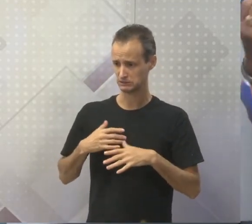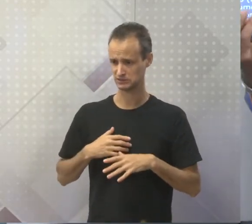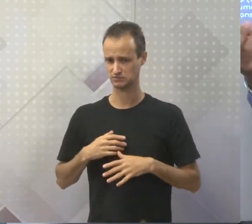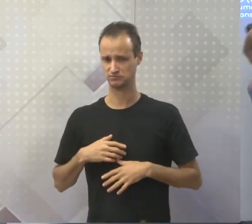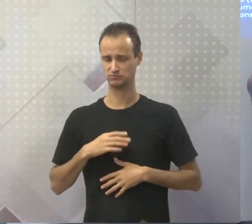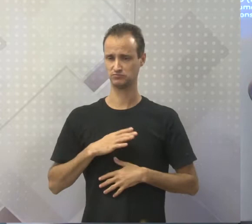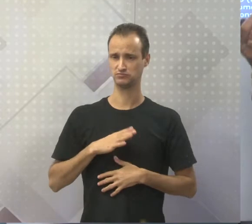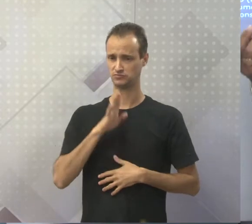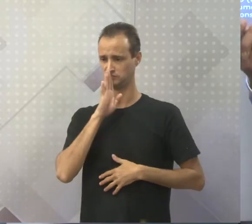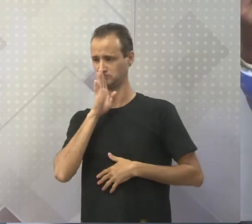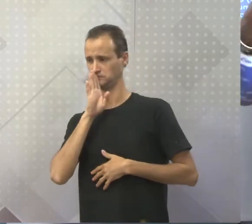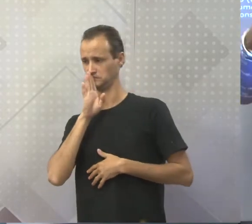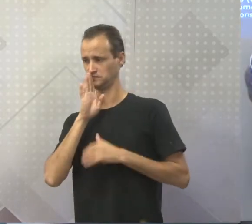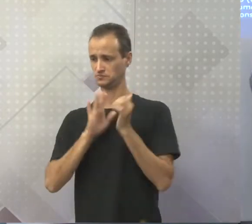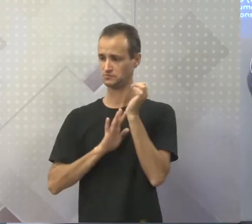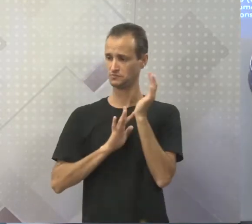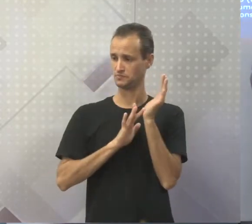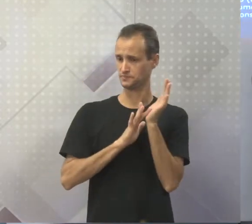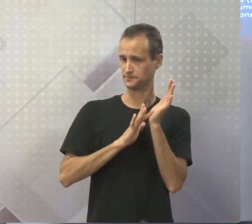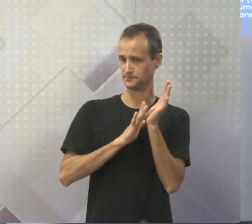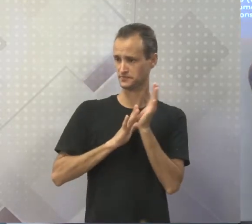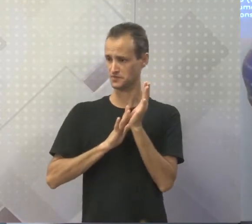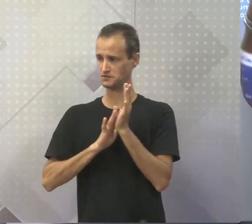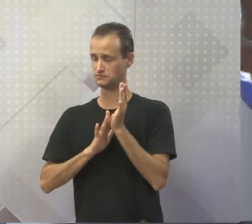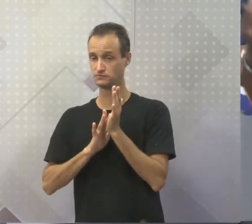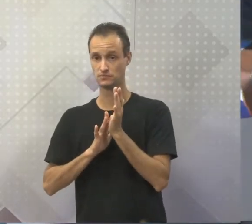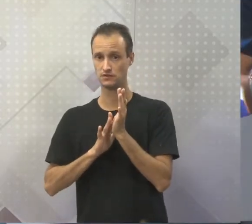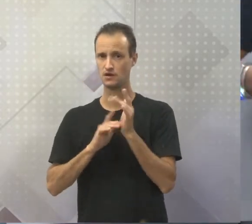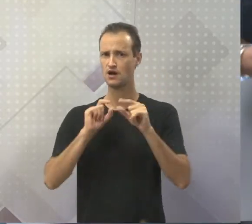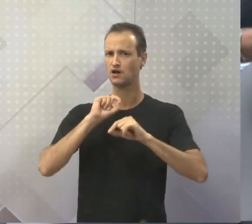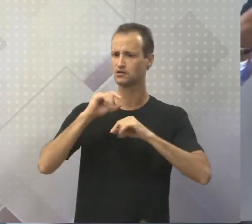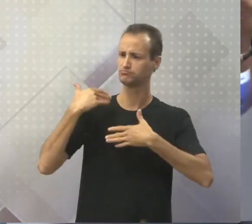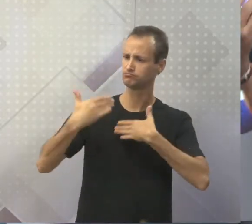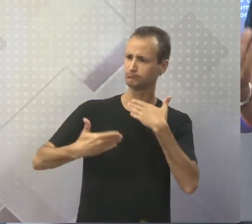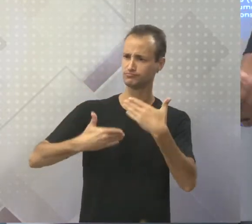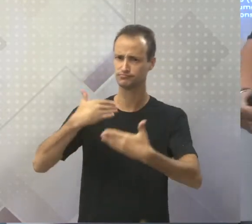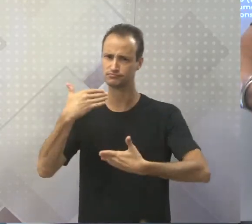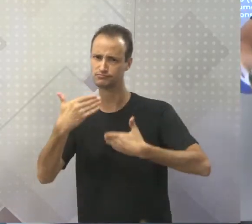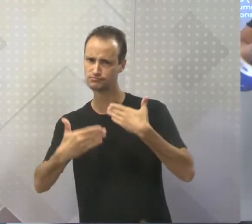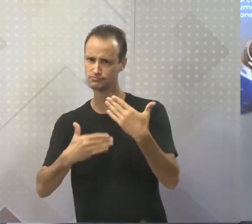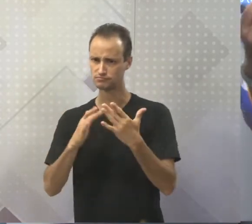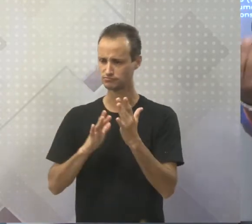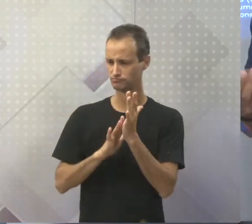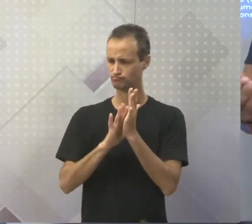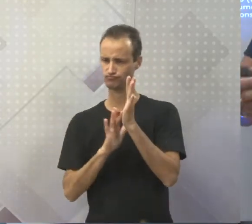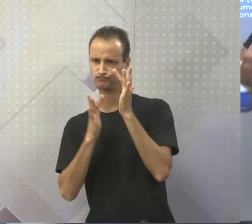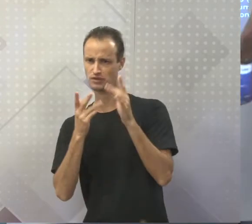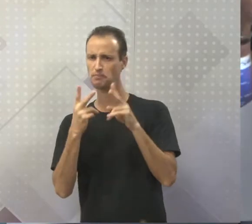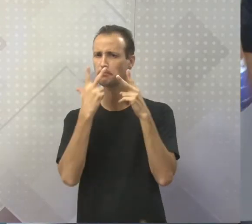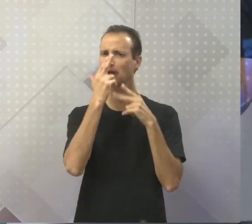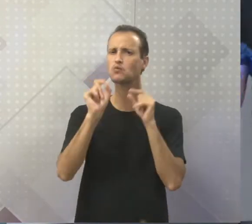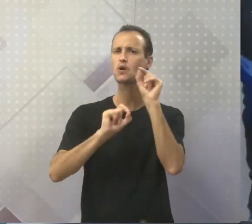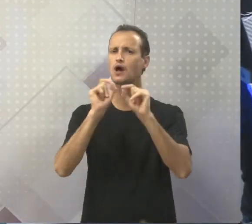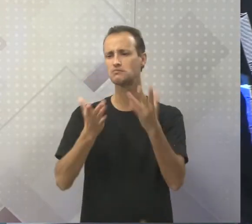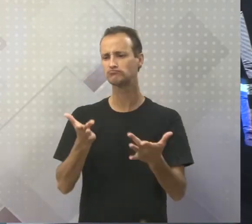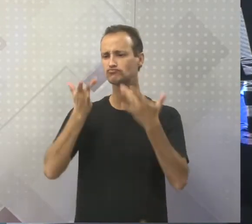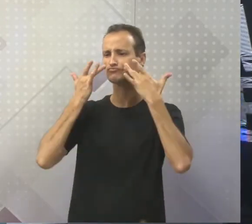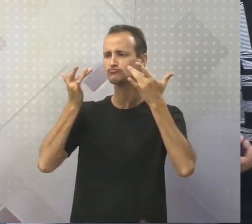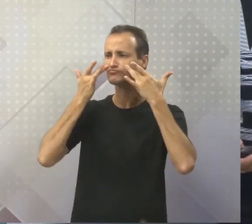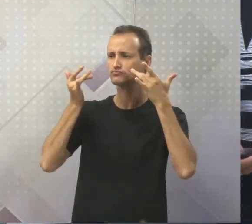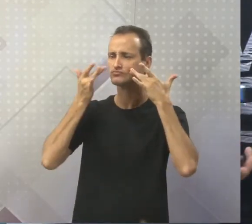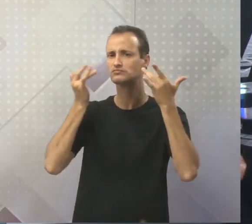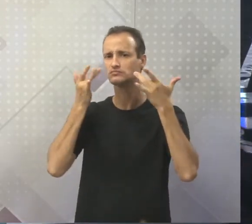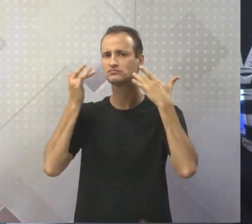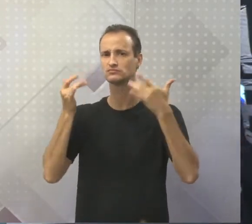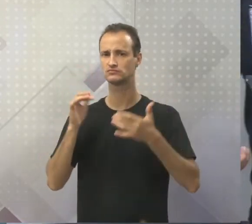Ela não caiu a minhaco feia, mas aí daquela maneira ela vai fazendo uma teatralidade. Ela vai, de alguma